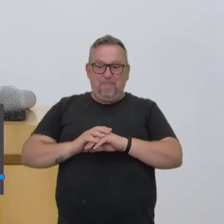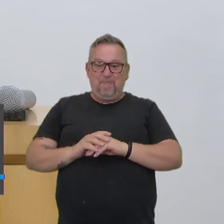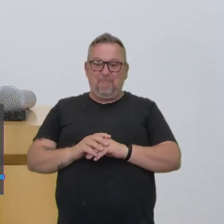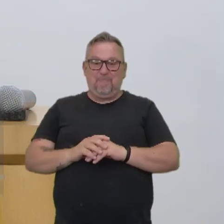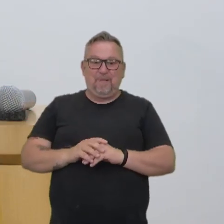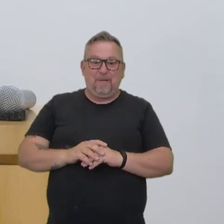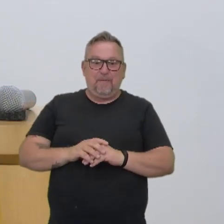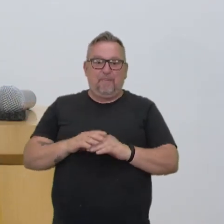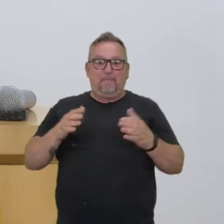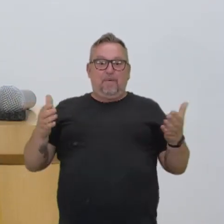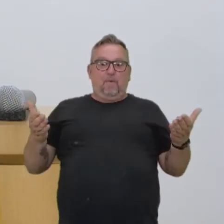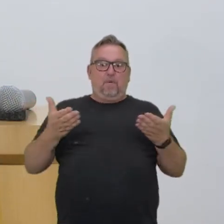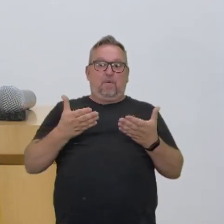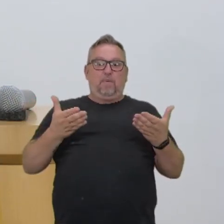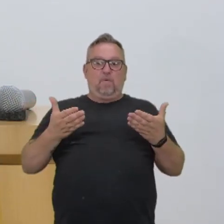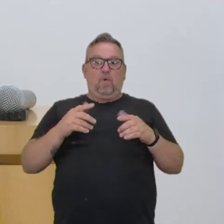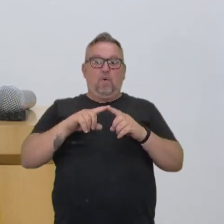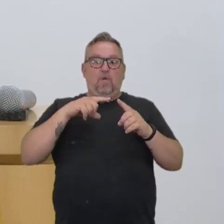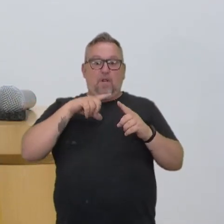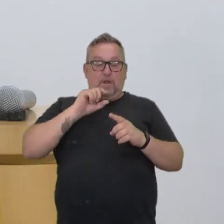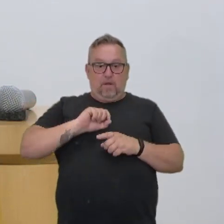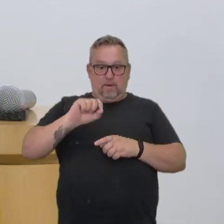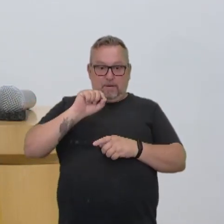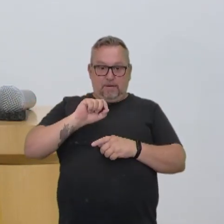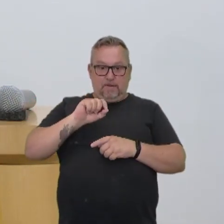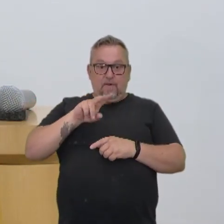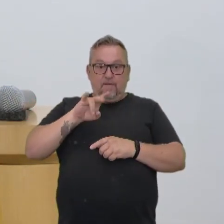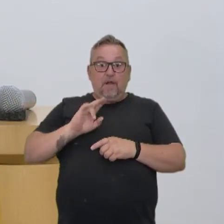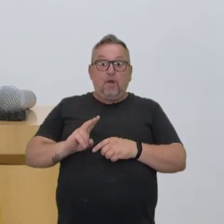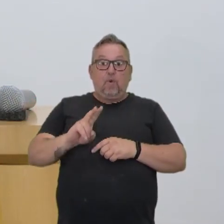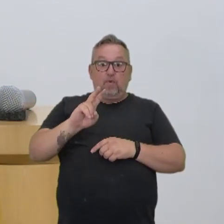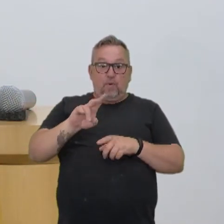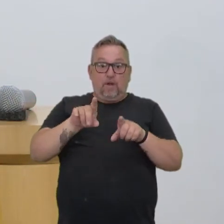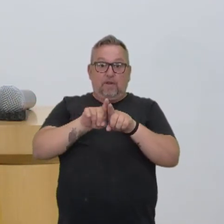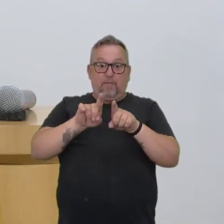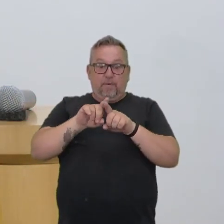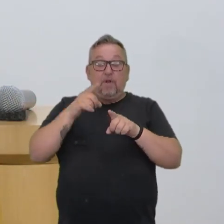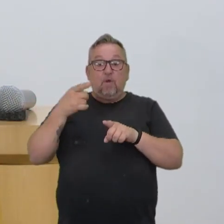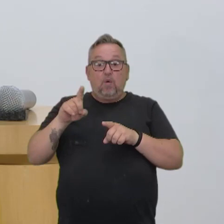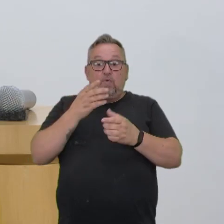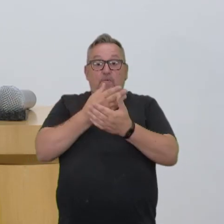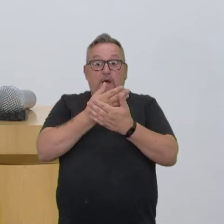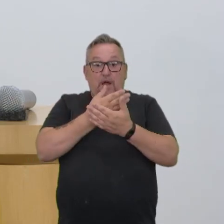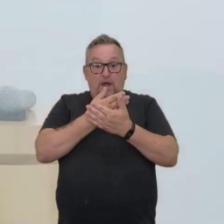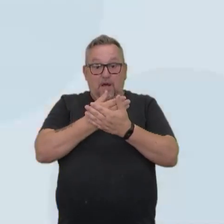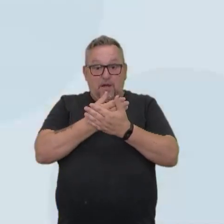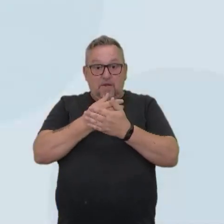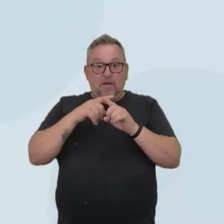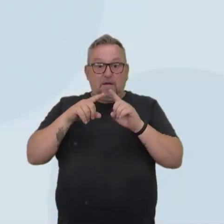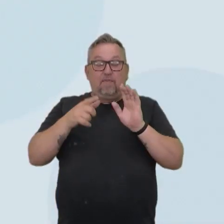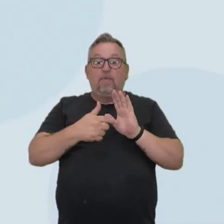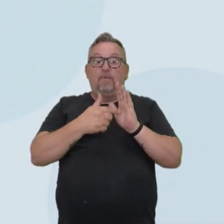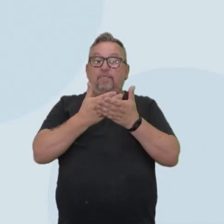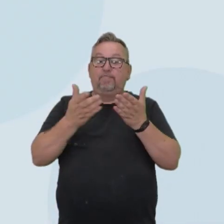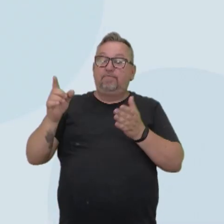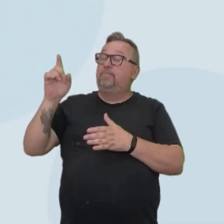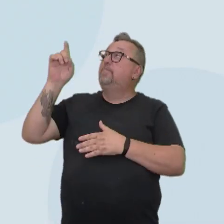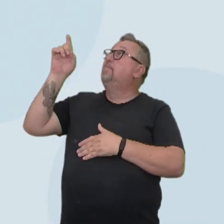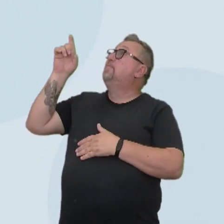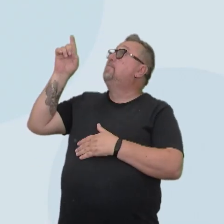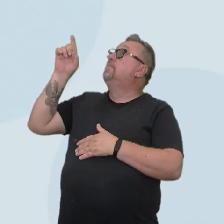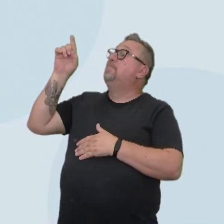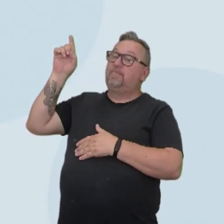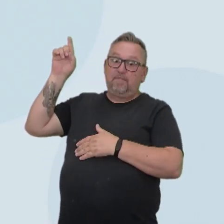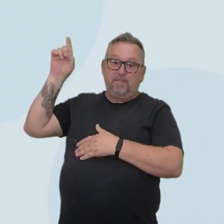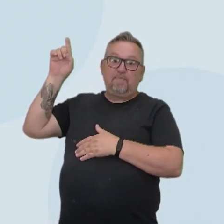Então, vamos lá. Hoje a gente vai continuar aí, nossa última aula do aprofundamento, que vai aparecer para vocês. O nosso último mapa